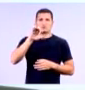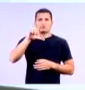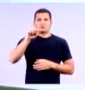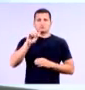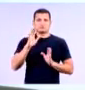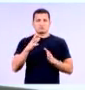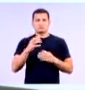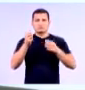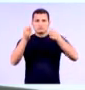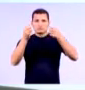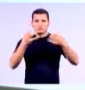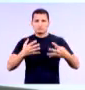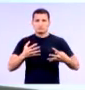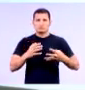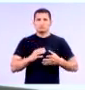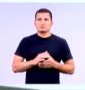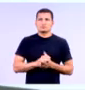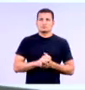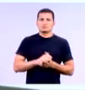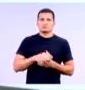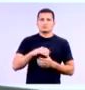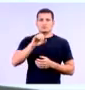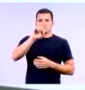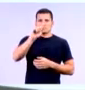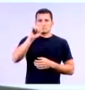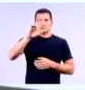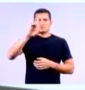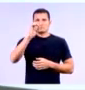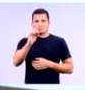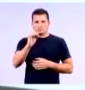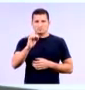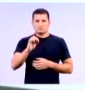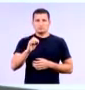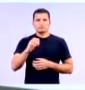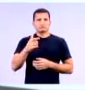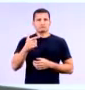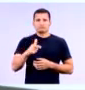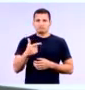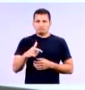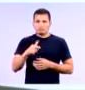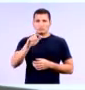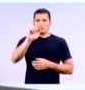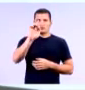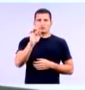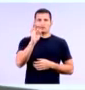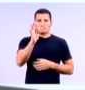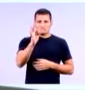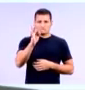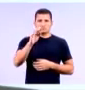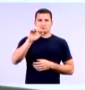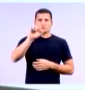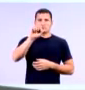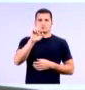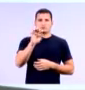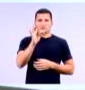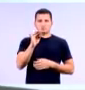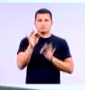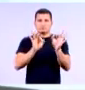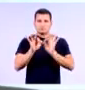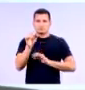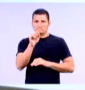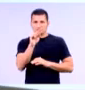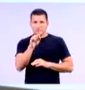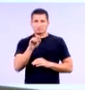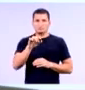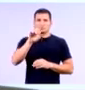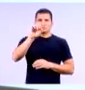anteriormente, né? O atributo saldo, ele não tem mais o método get e o método set para manipular ele. O